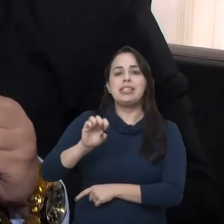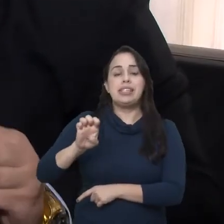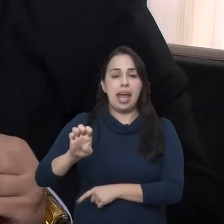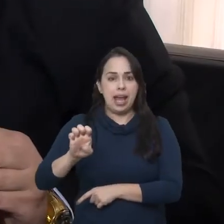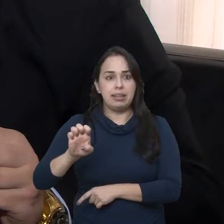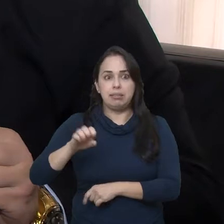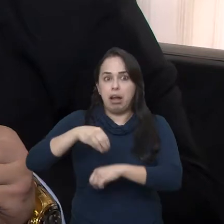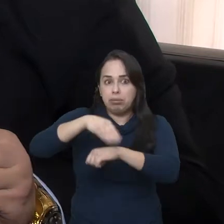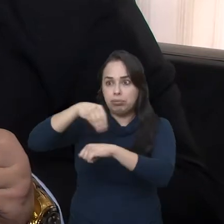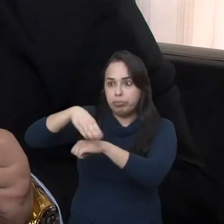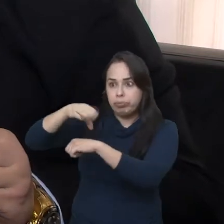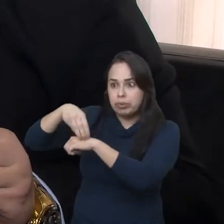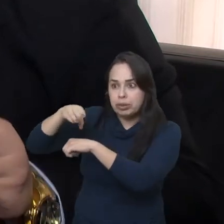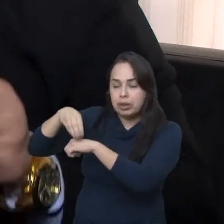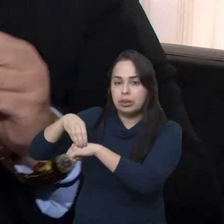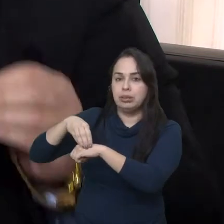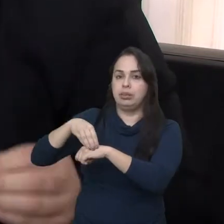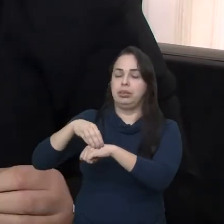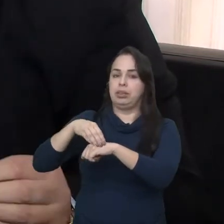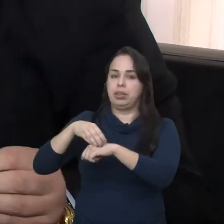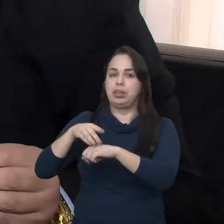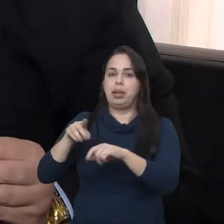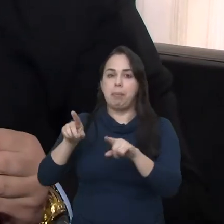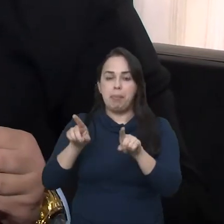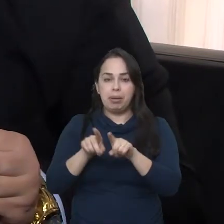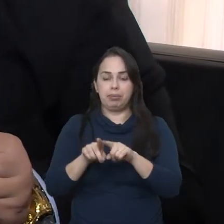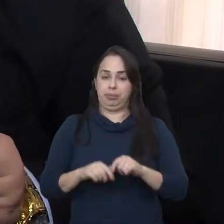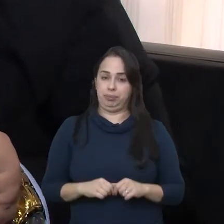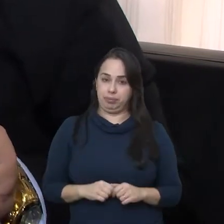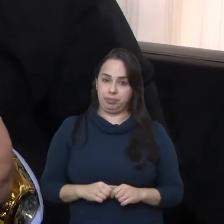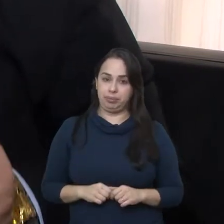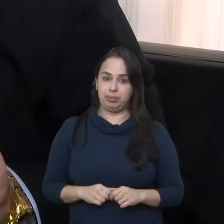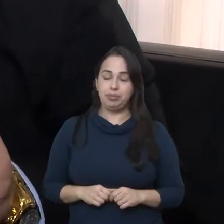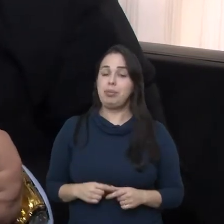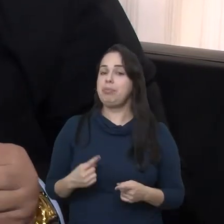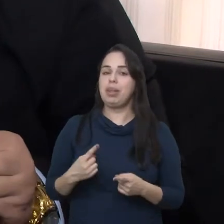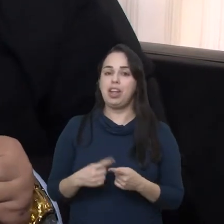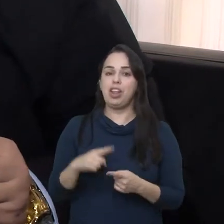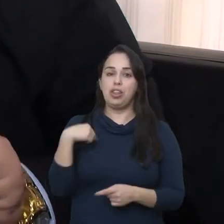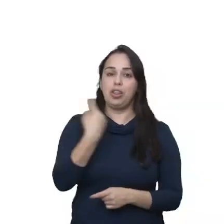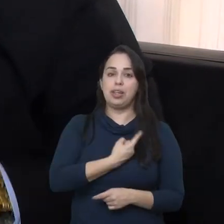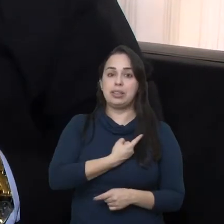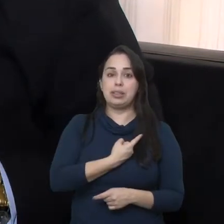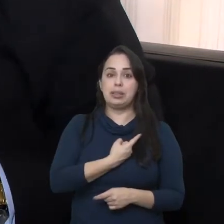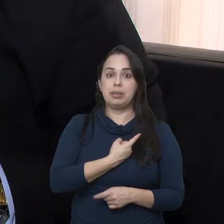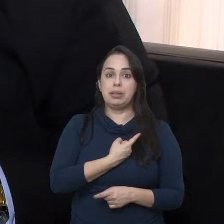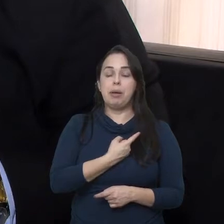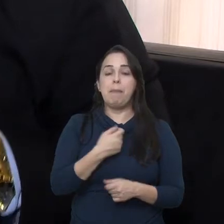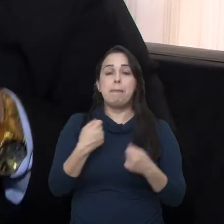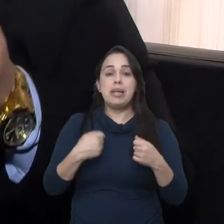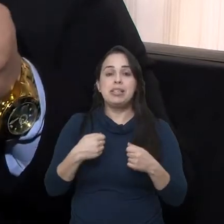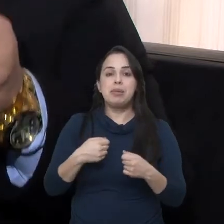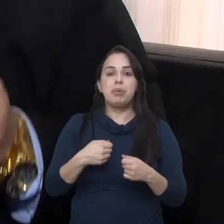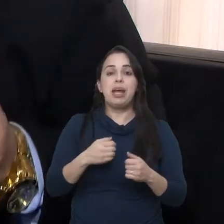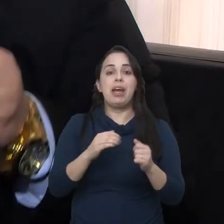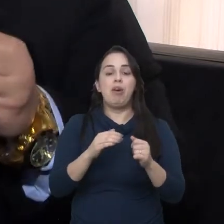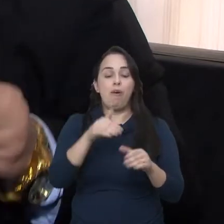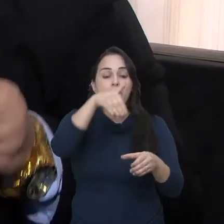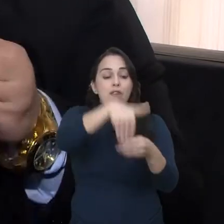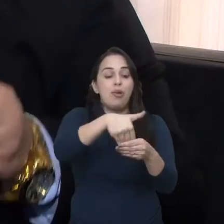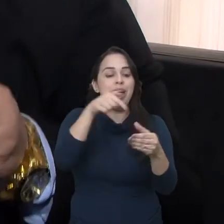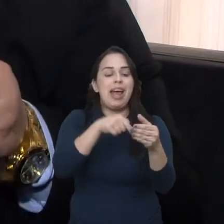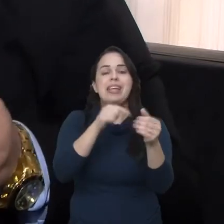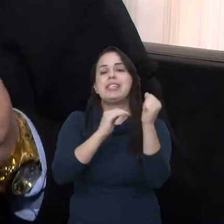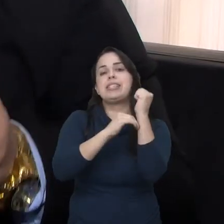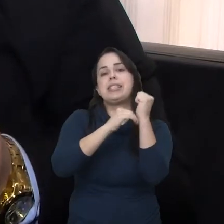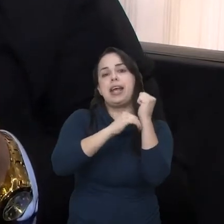sendo recomendado pelo TSE e virou aí um adendo à resolução? Porque nós